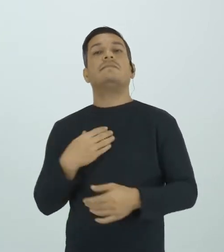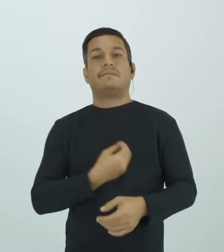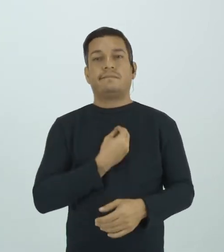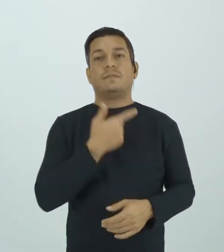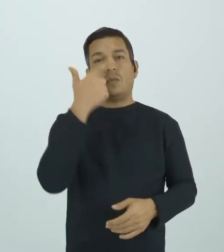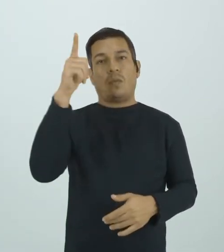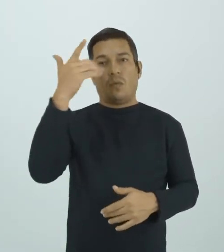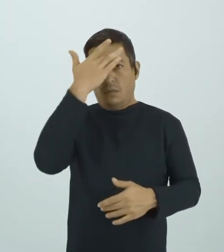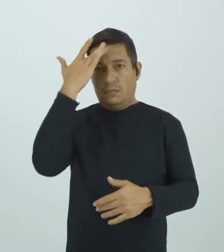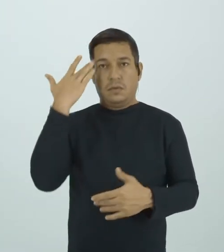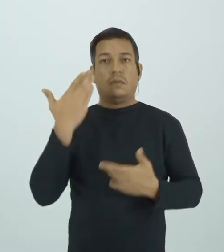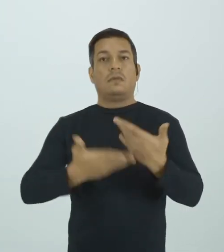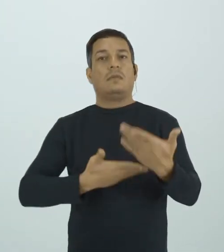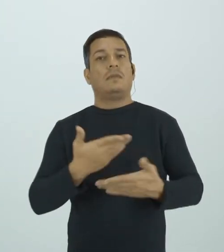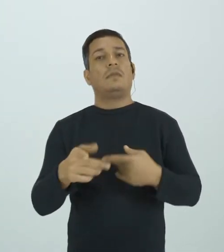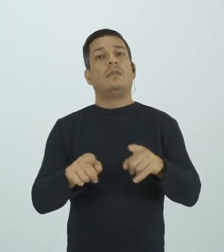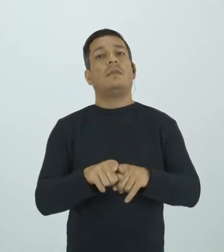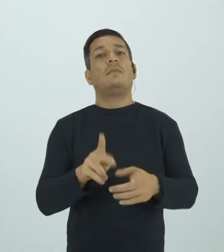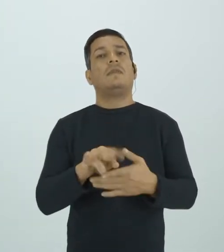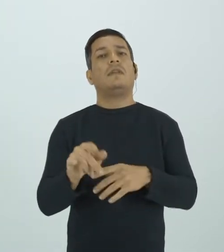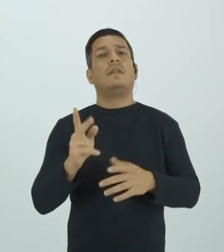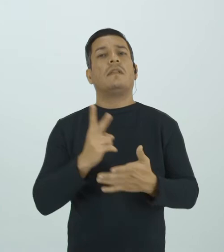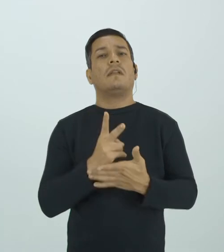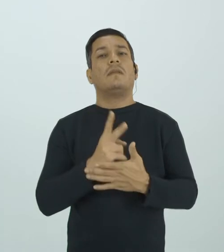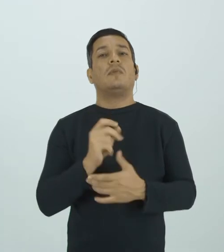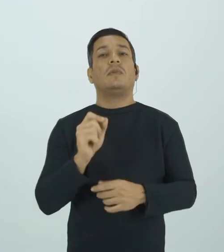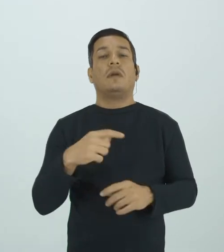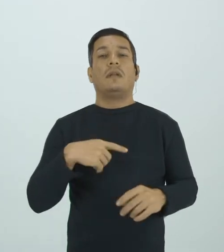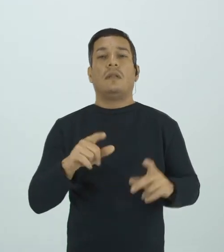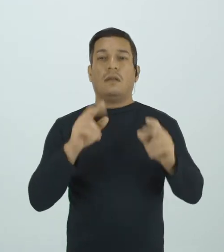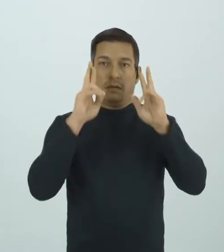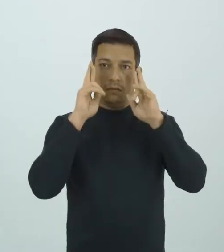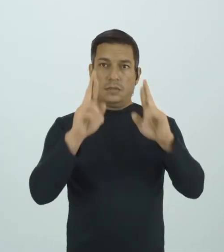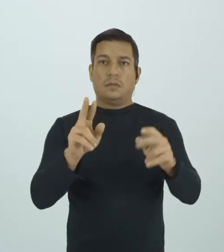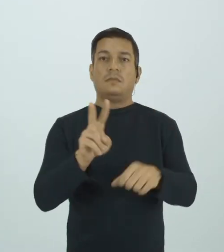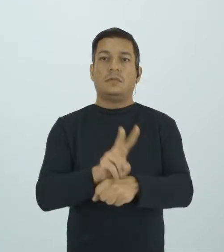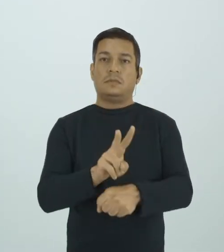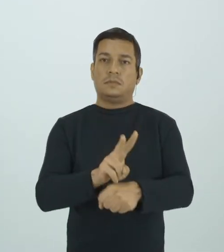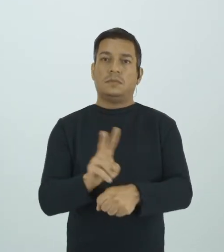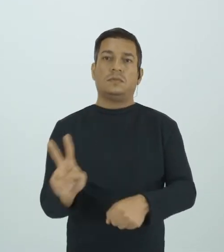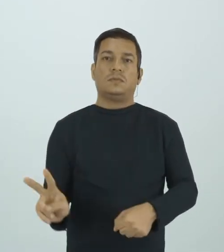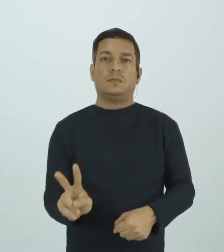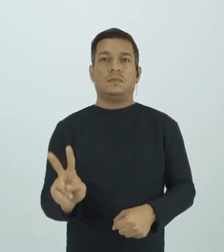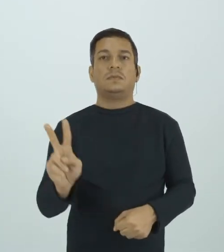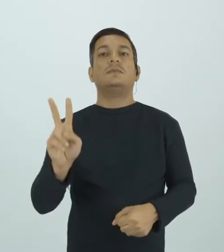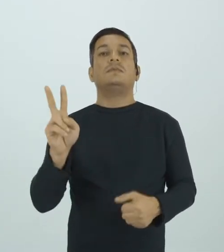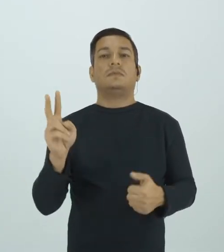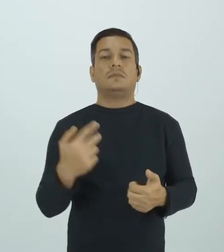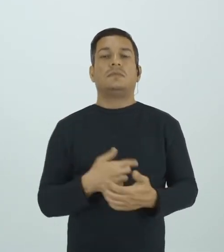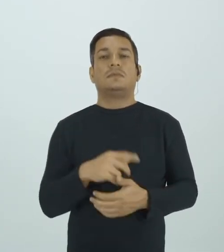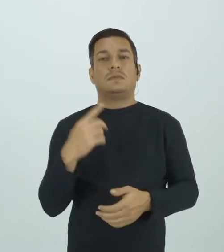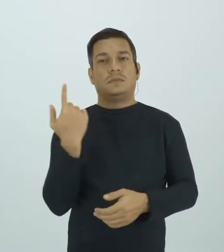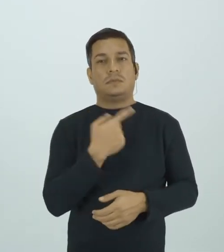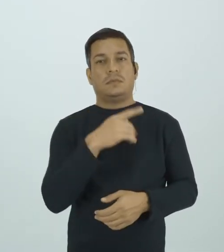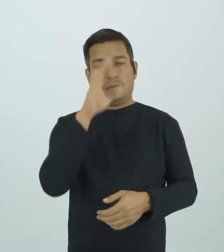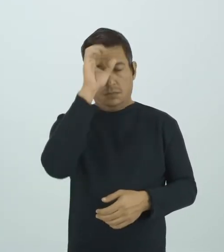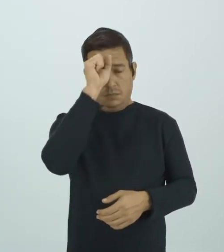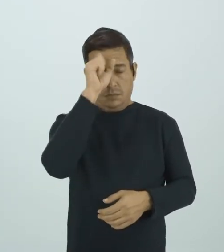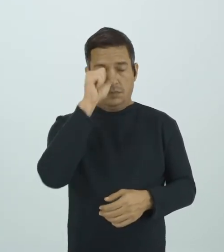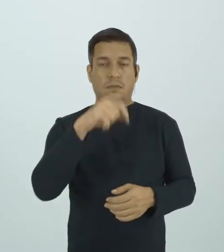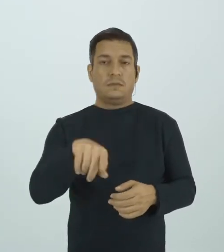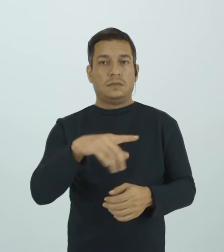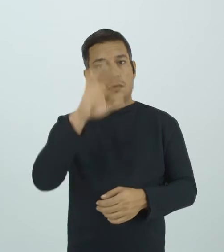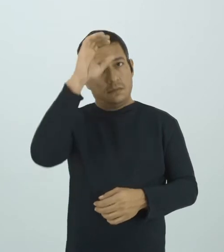outras pessoas, você sempre vai buscar respeitar e preservar os valores que você aprendeu,